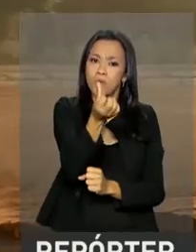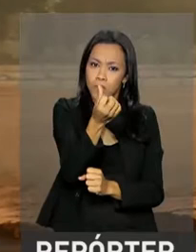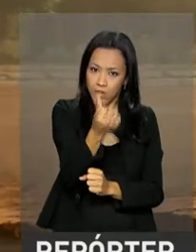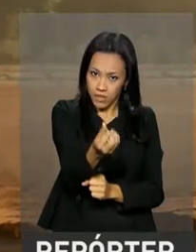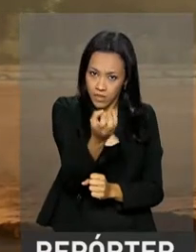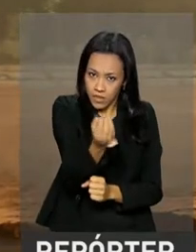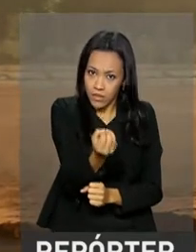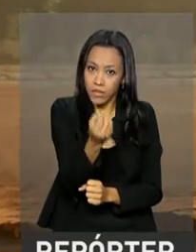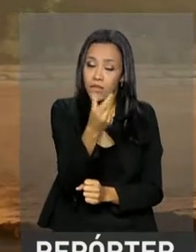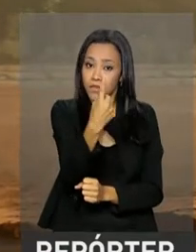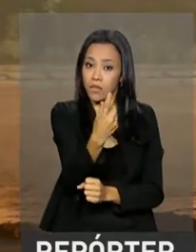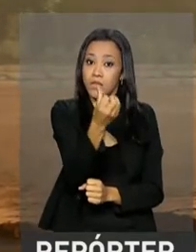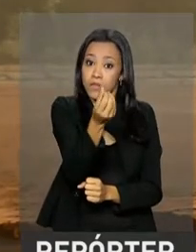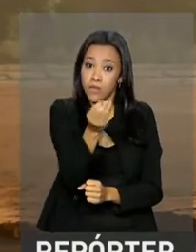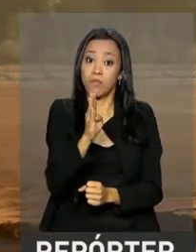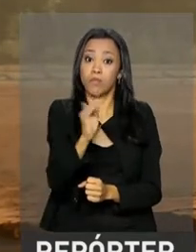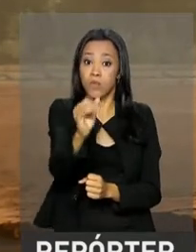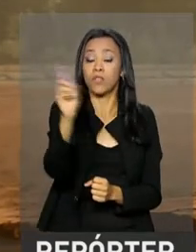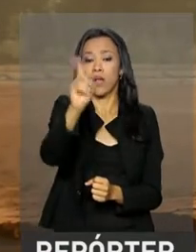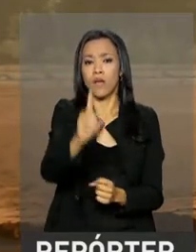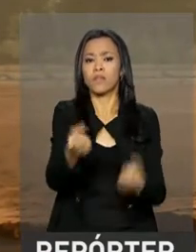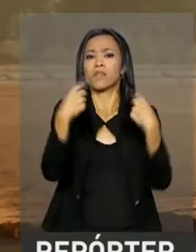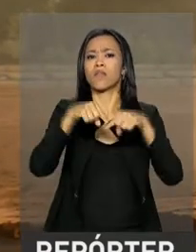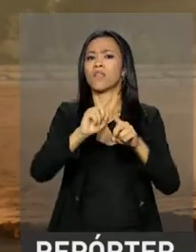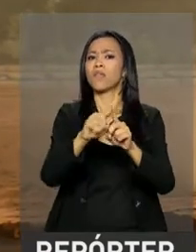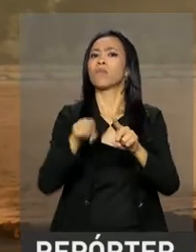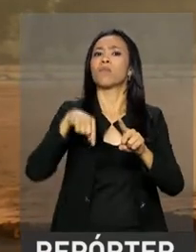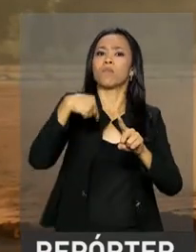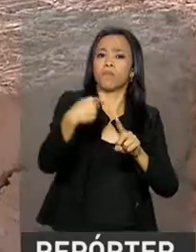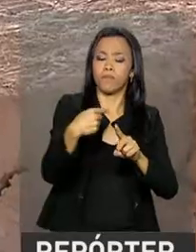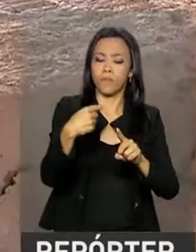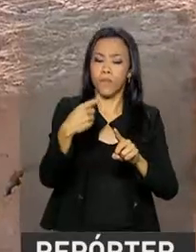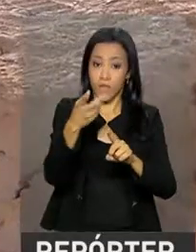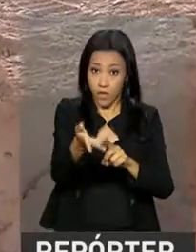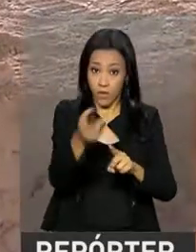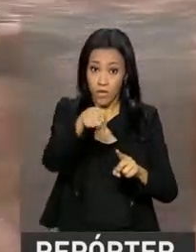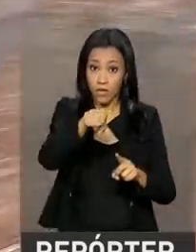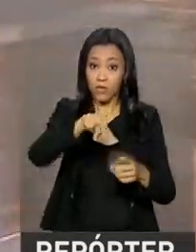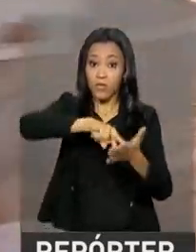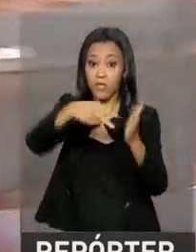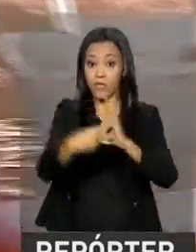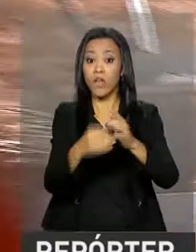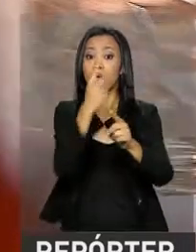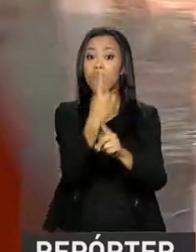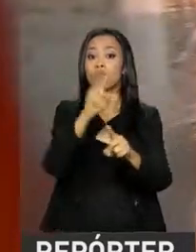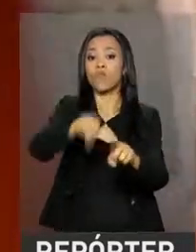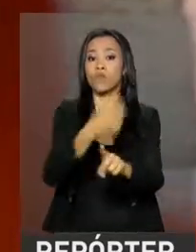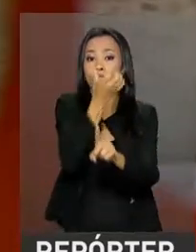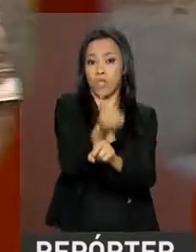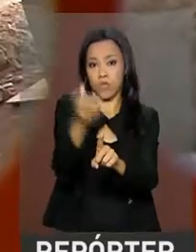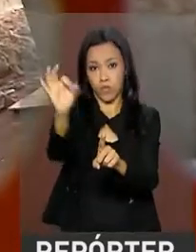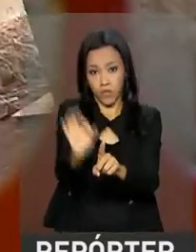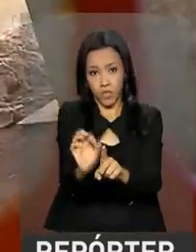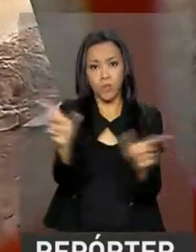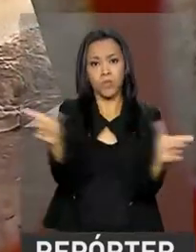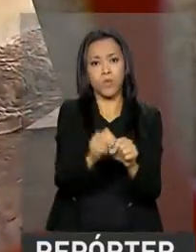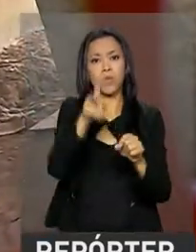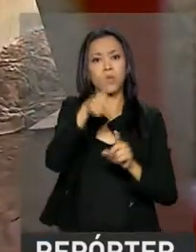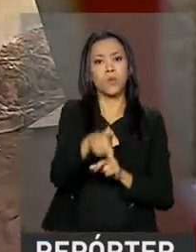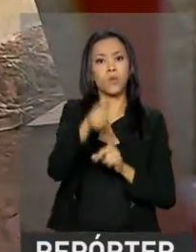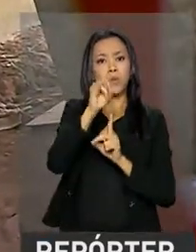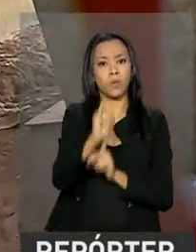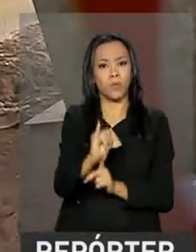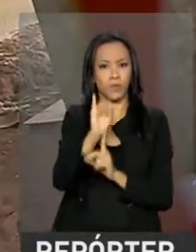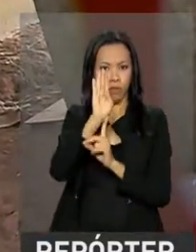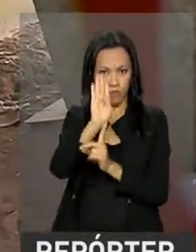passado os recursos aplicados chegaram a 106 bilhões de reais o equivalente a 1,6 por cento do pib a soma de todas